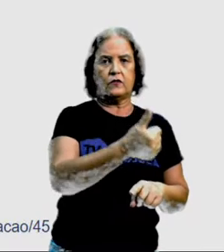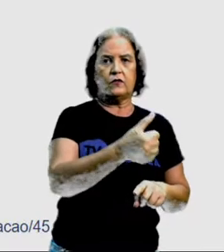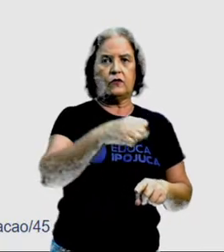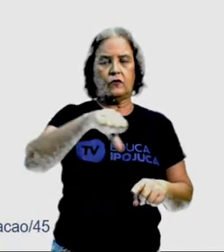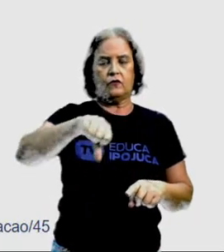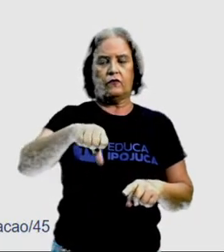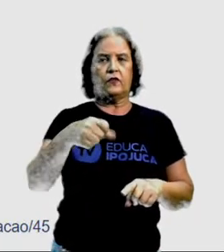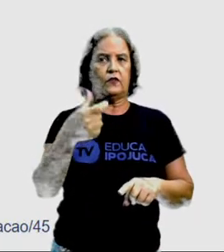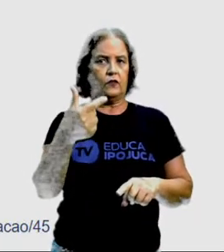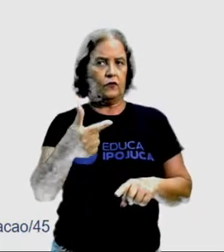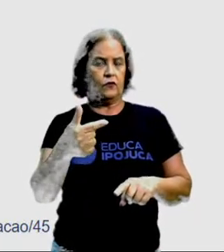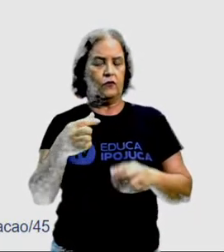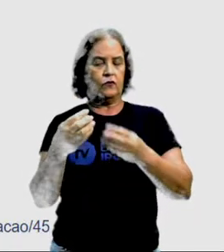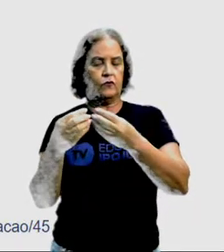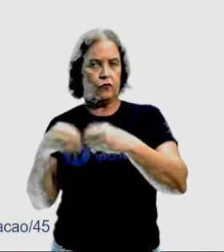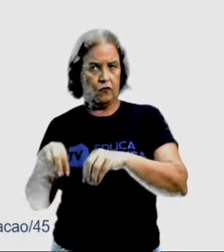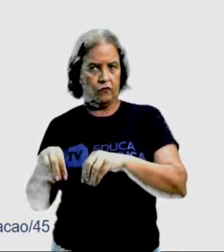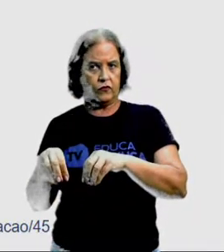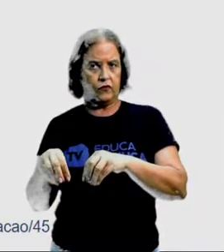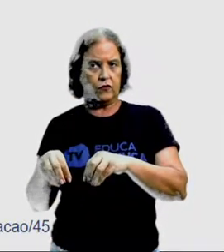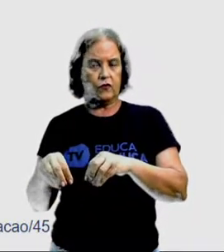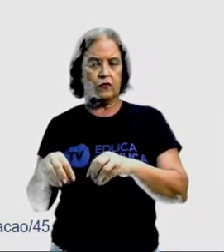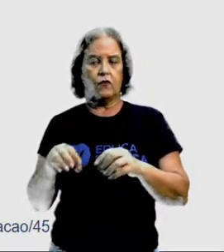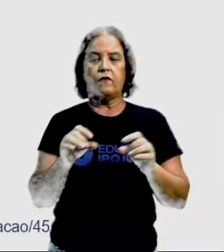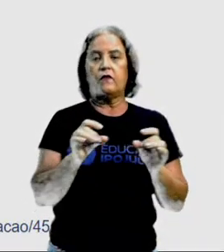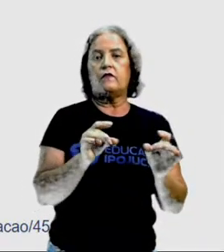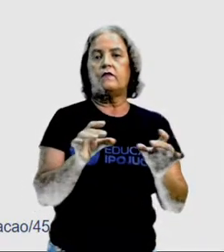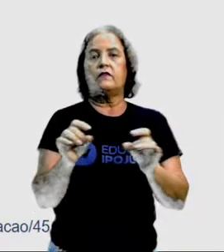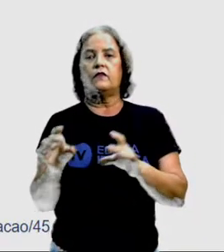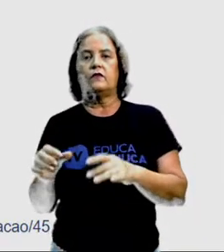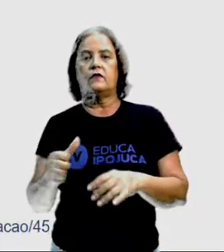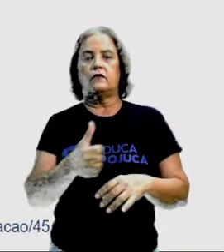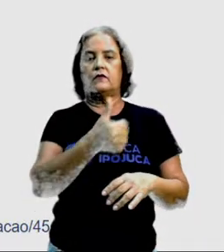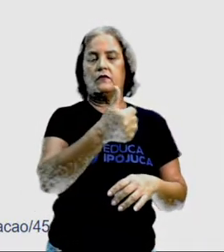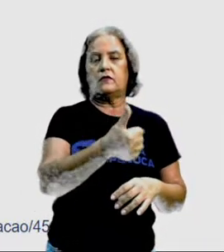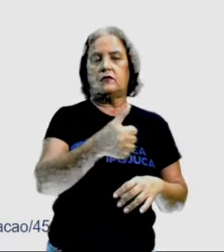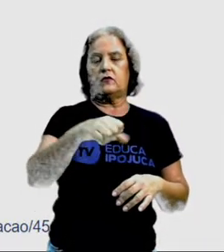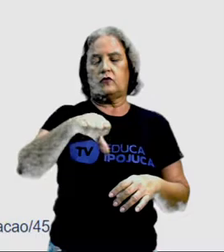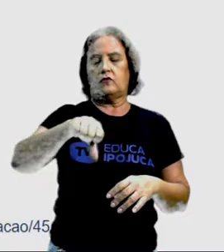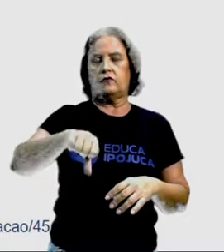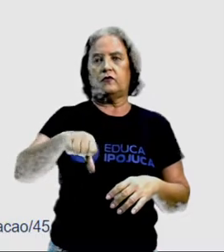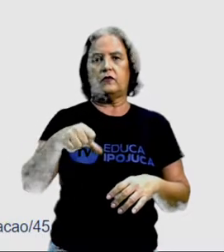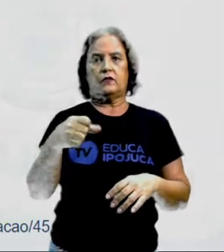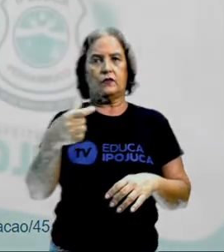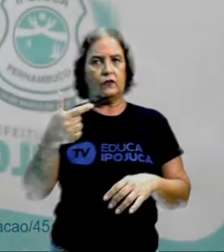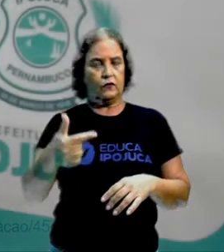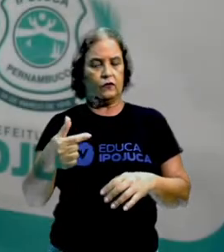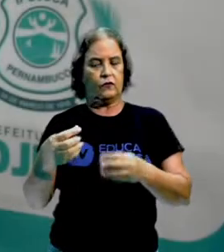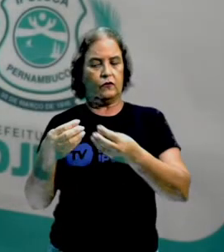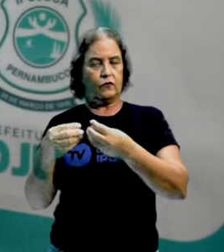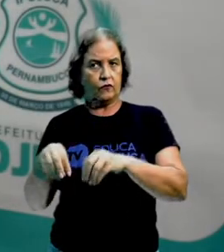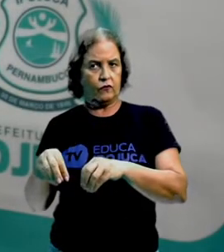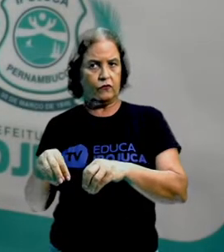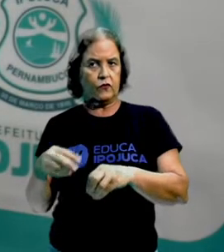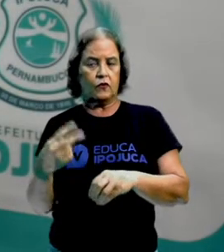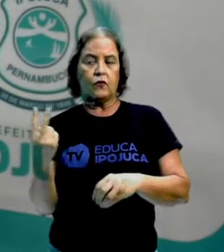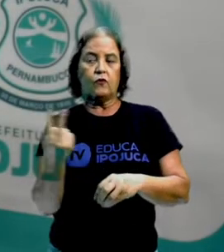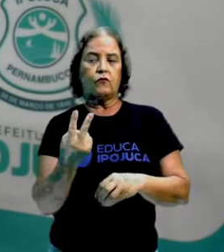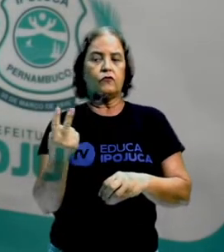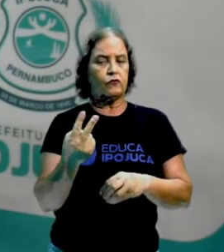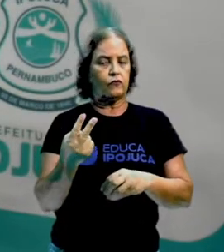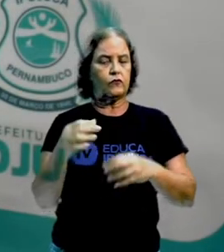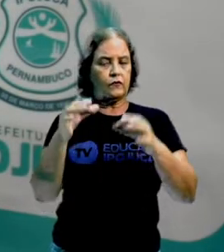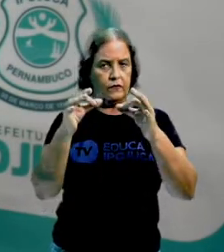ovos. Portanto, ele irá vender 192 ovos. Veja só, nenhuma das formas de cálculo estava errada.